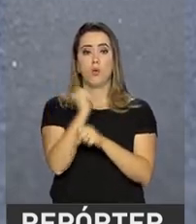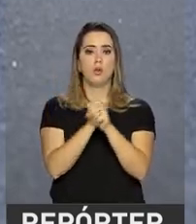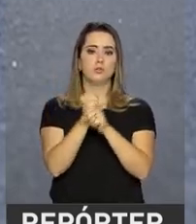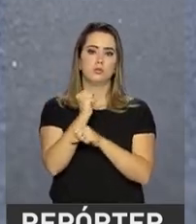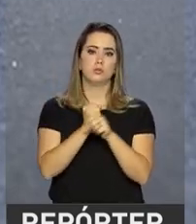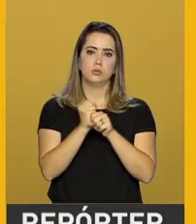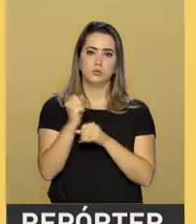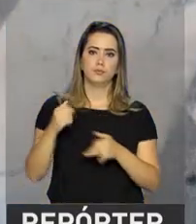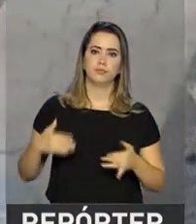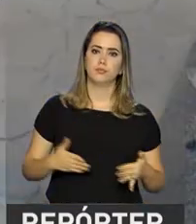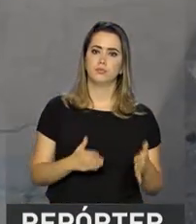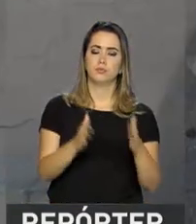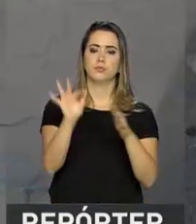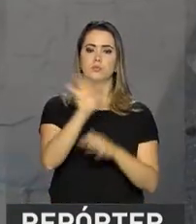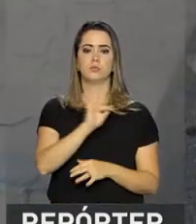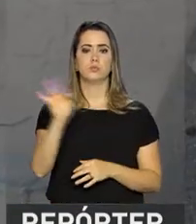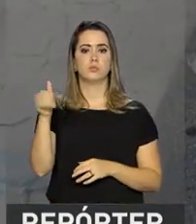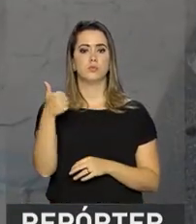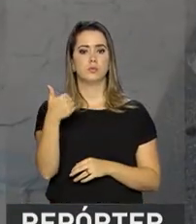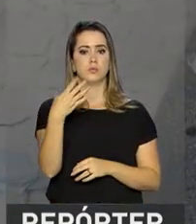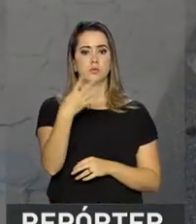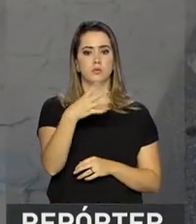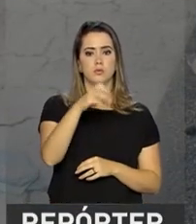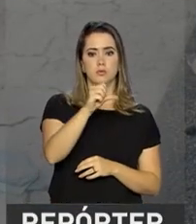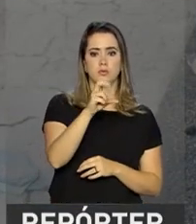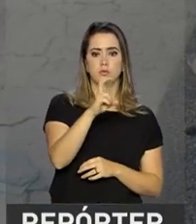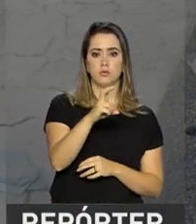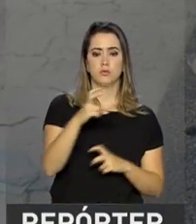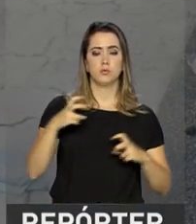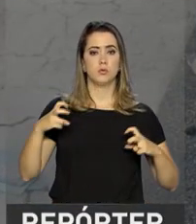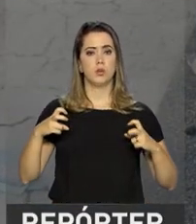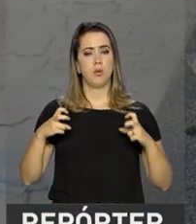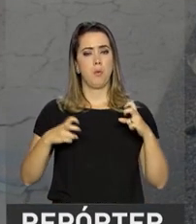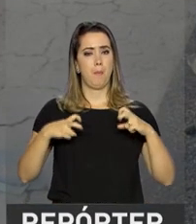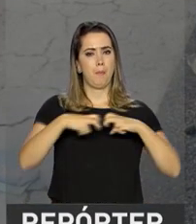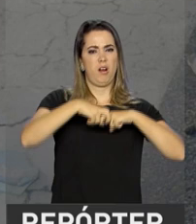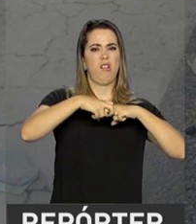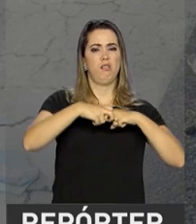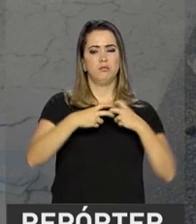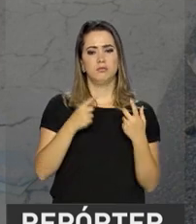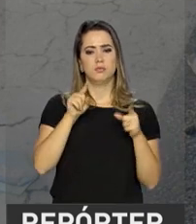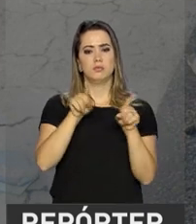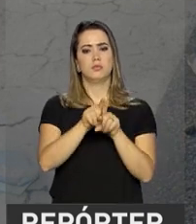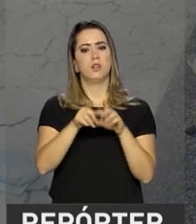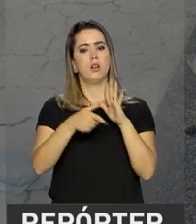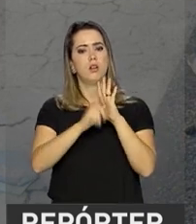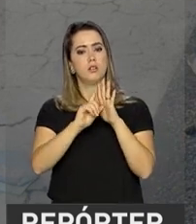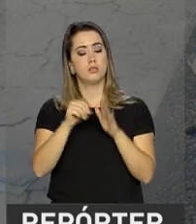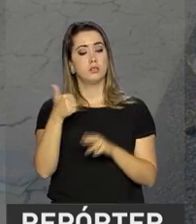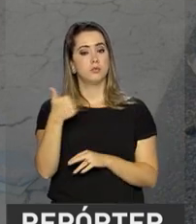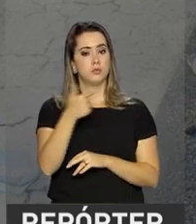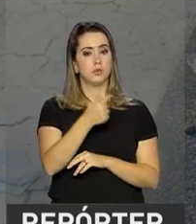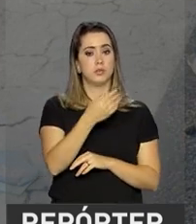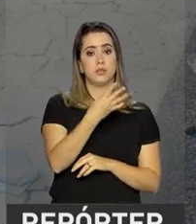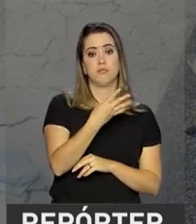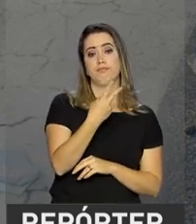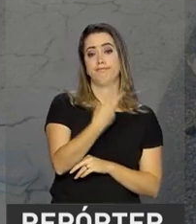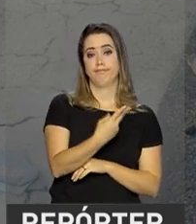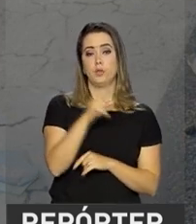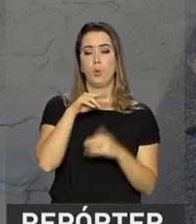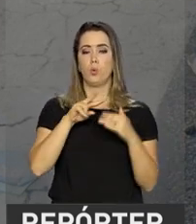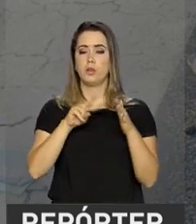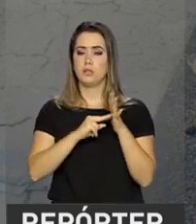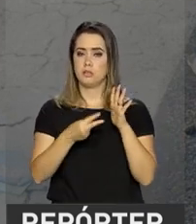rodovias federais foram 1.495 acidentes contra 1742 em 2017 o que